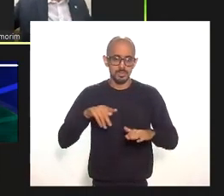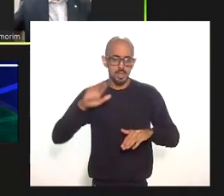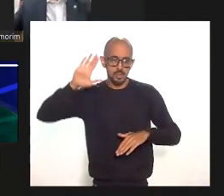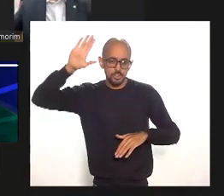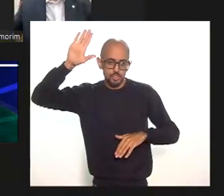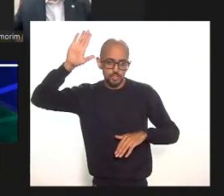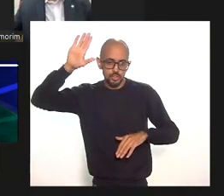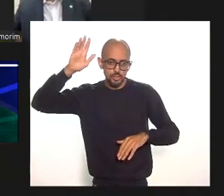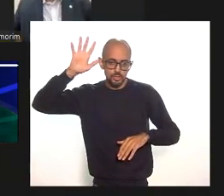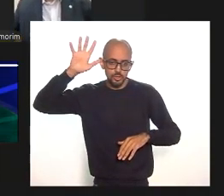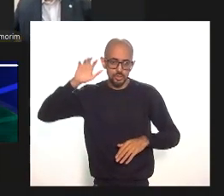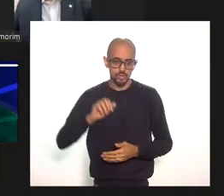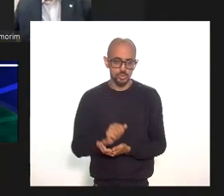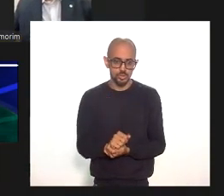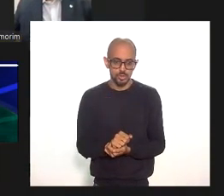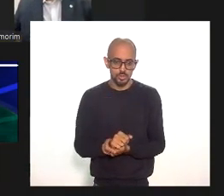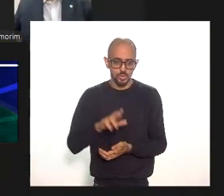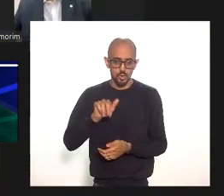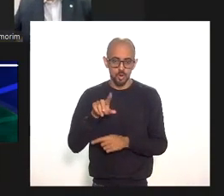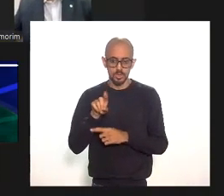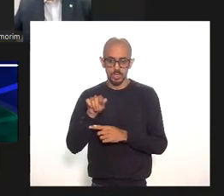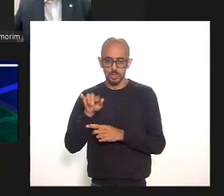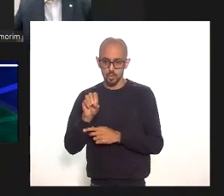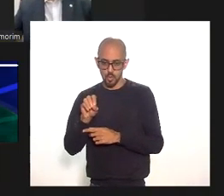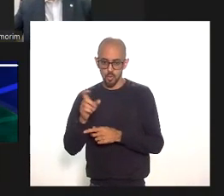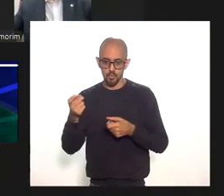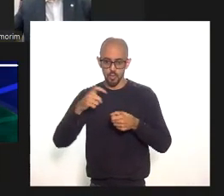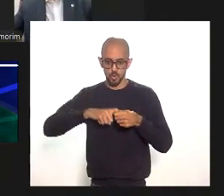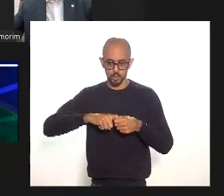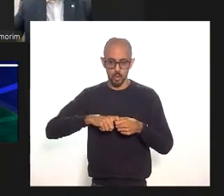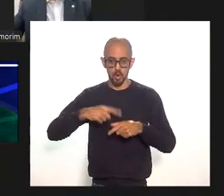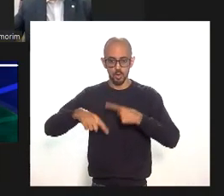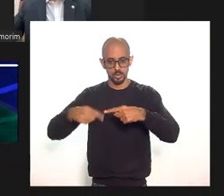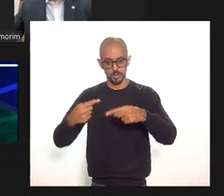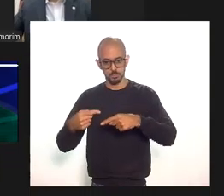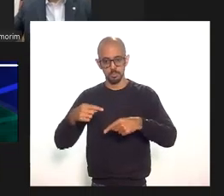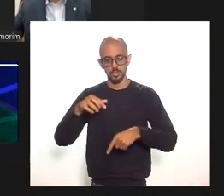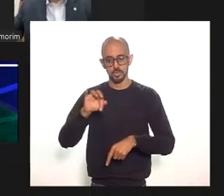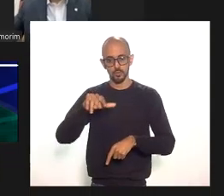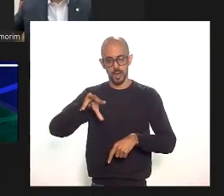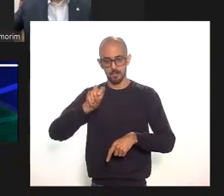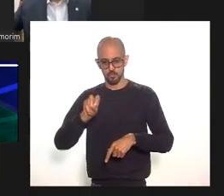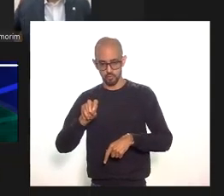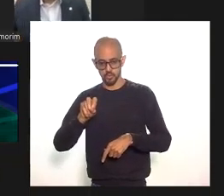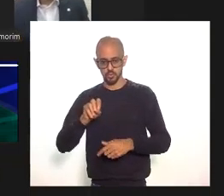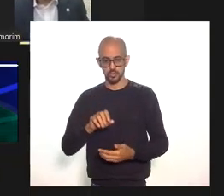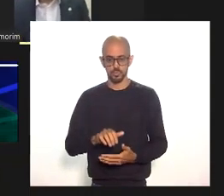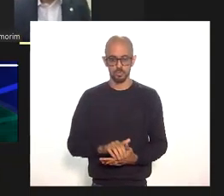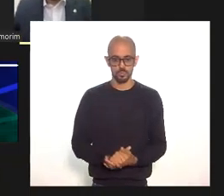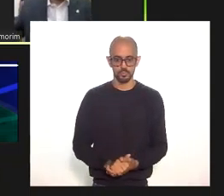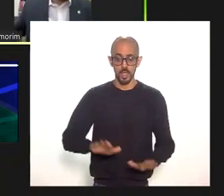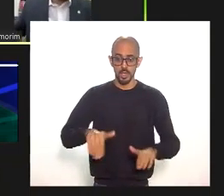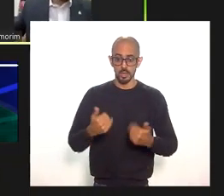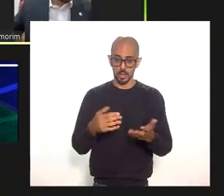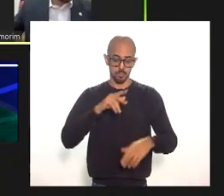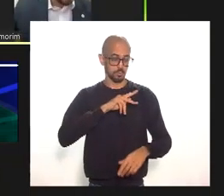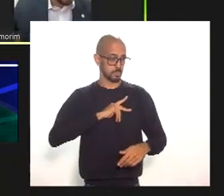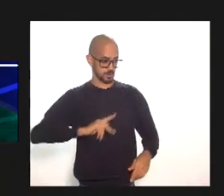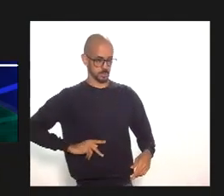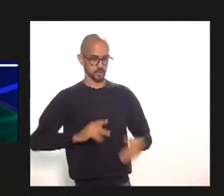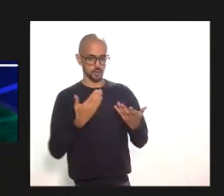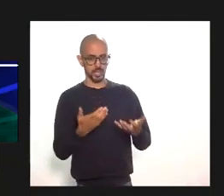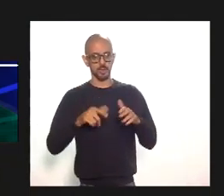Deputado Rodrigo Amorim voltou. Logo em seguida, o deputado Flávio Serafini. Presidente, eu quero,